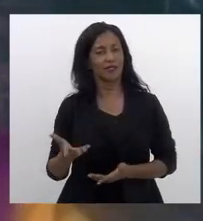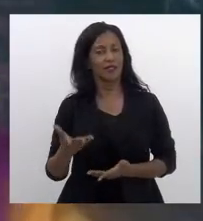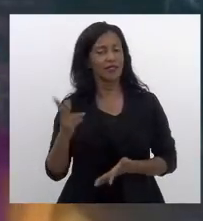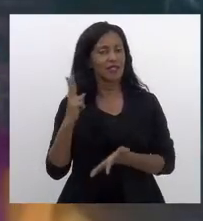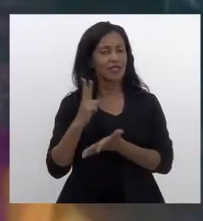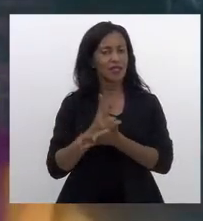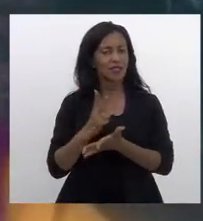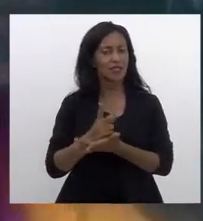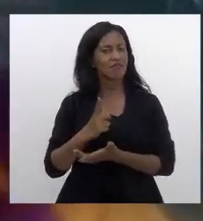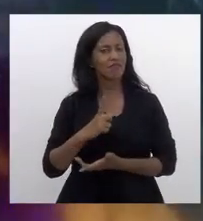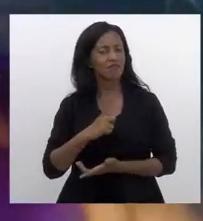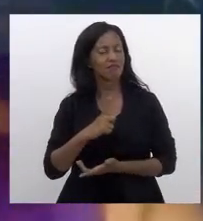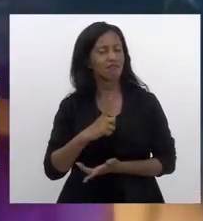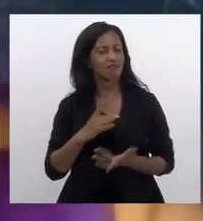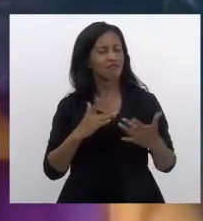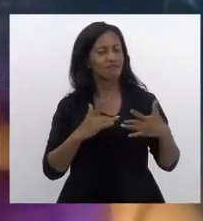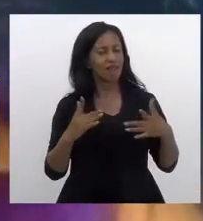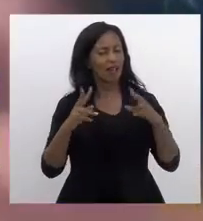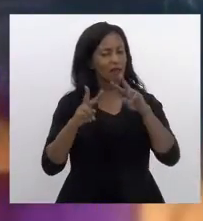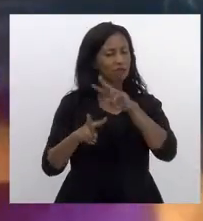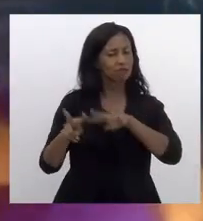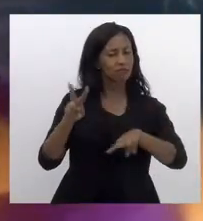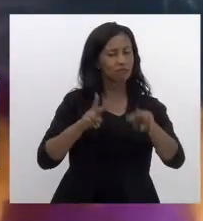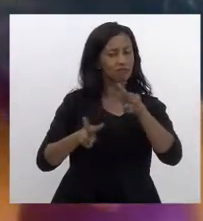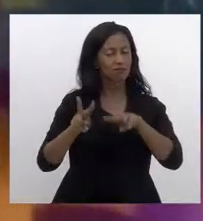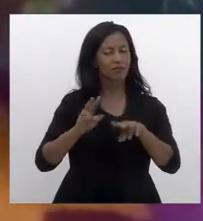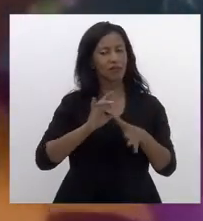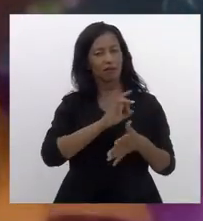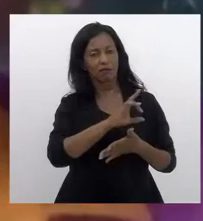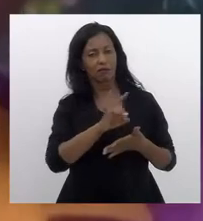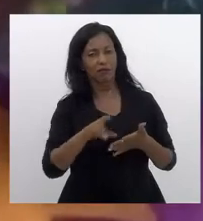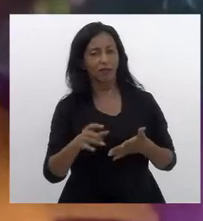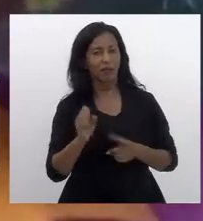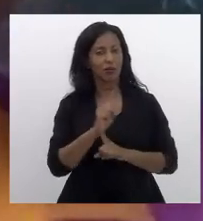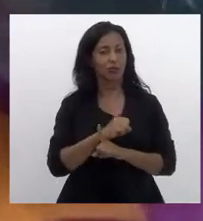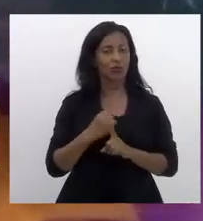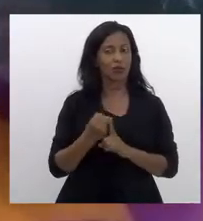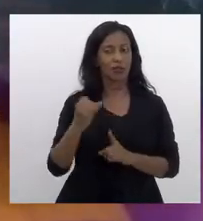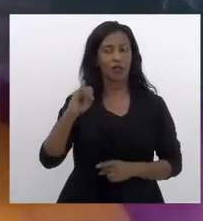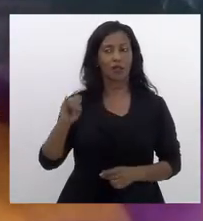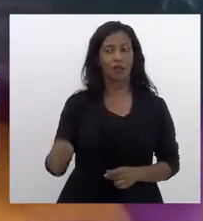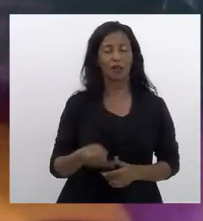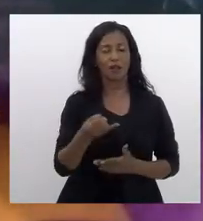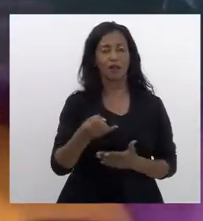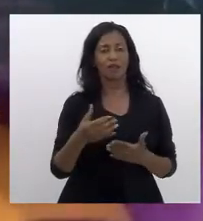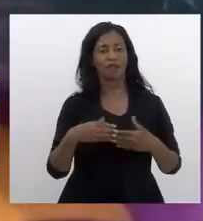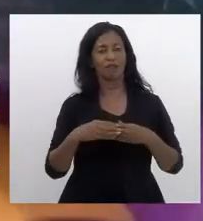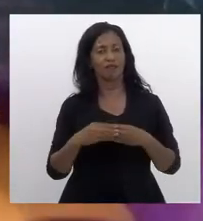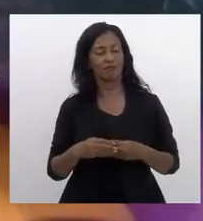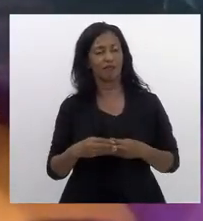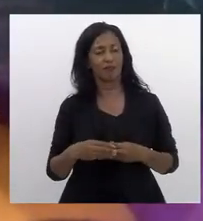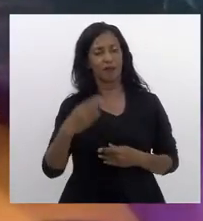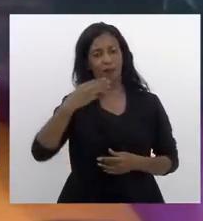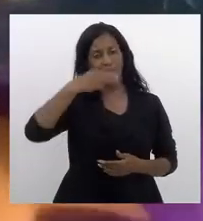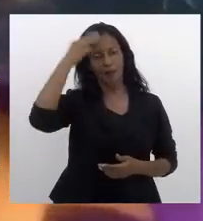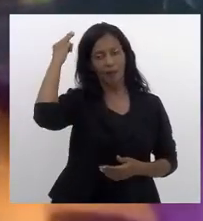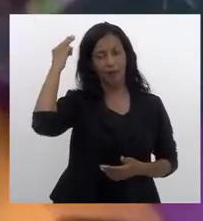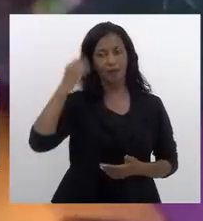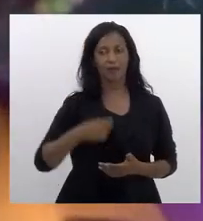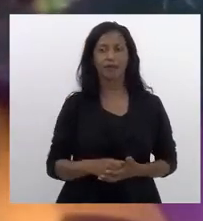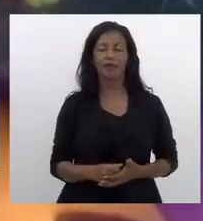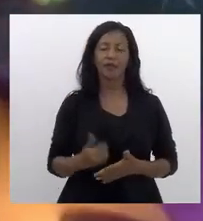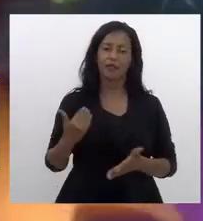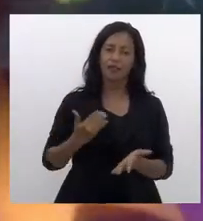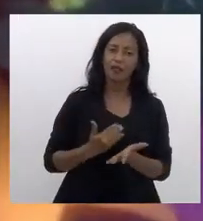sempre sensível e atento às diversas questões sociais. E aproveito também para saudar o deputado Márcio Pacheco, que